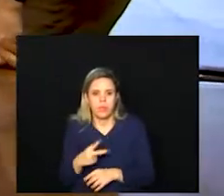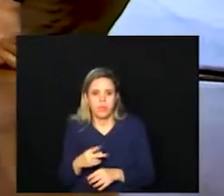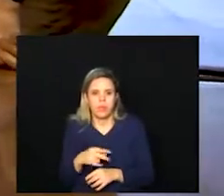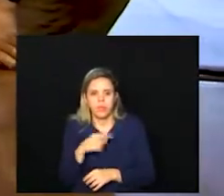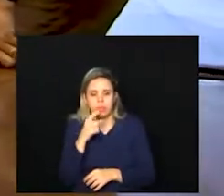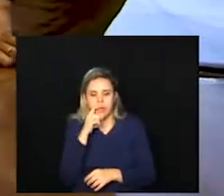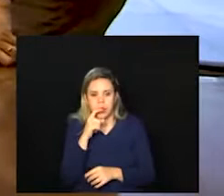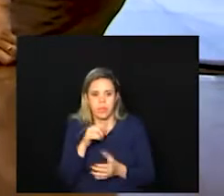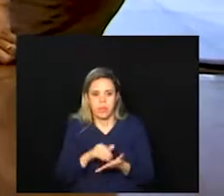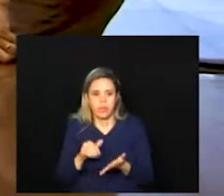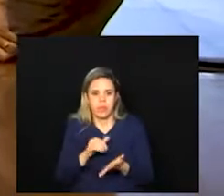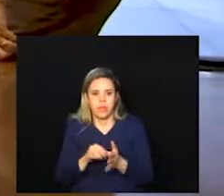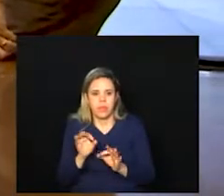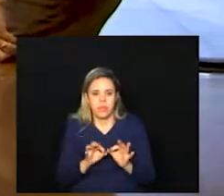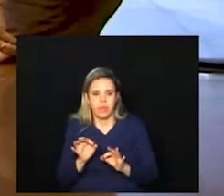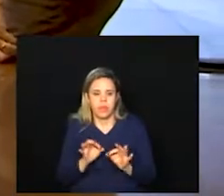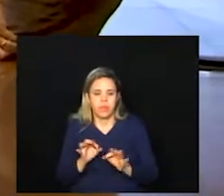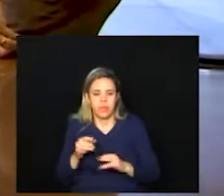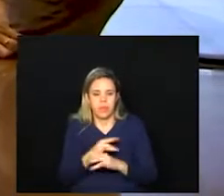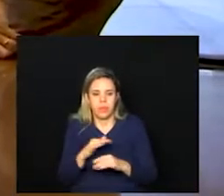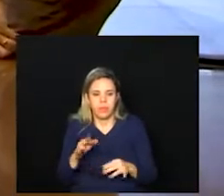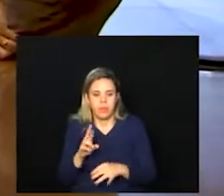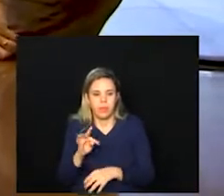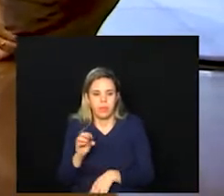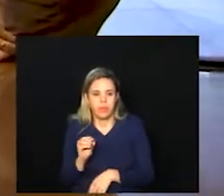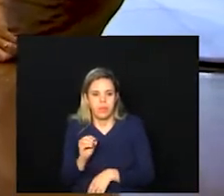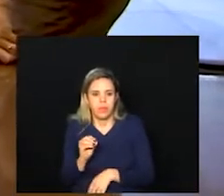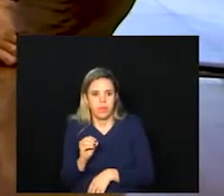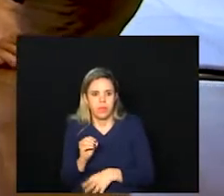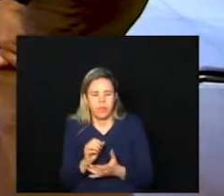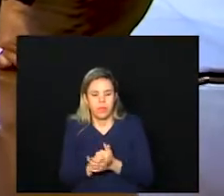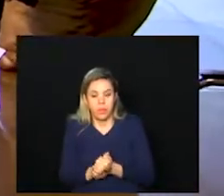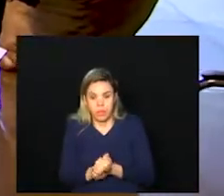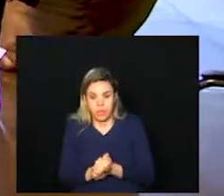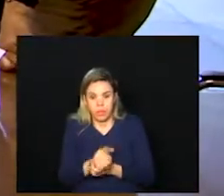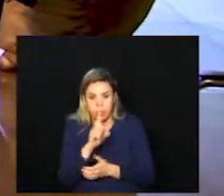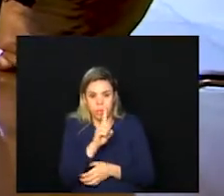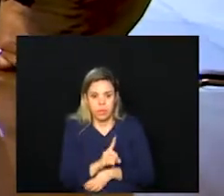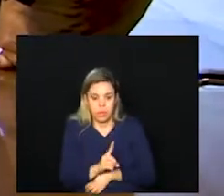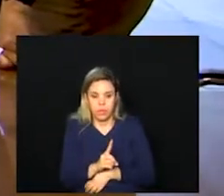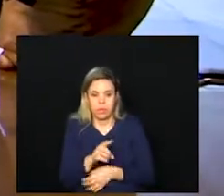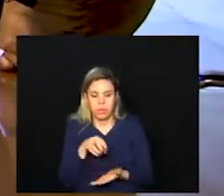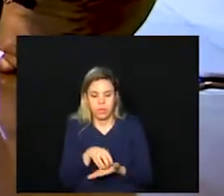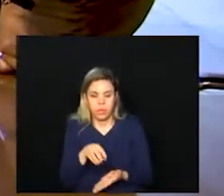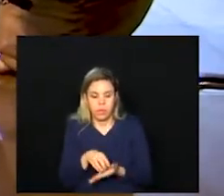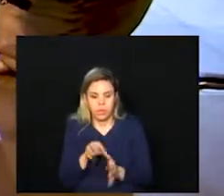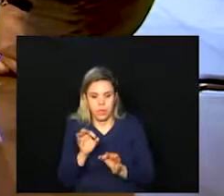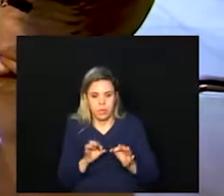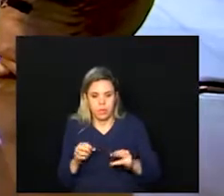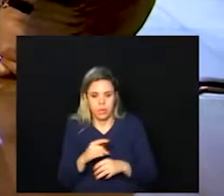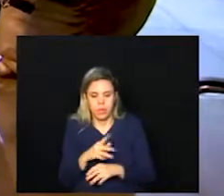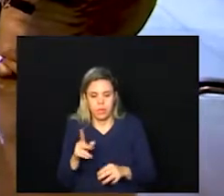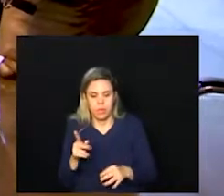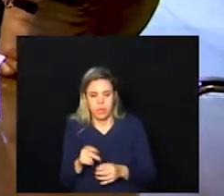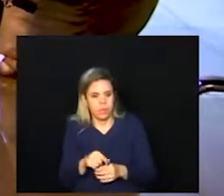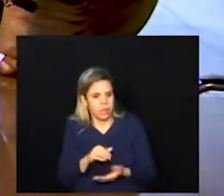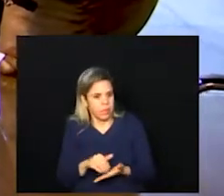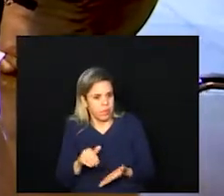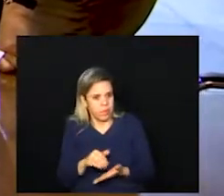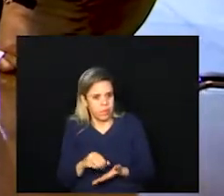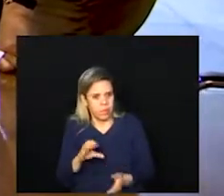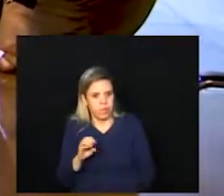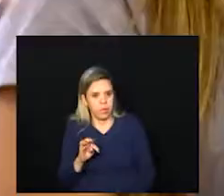com o secretário de Planejamento e Urbanismo, Renato Mesquita, e a diretora do Departamento de Planejamento da pasta,